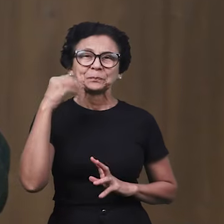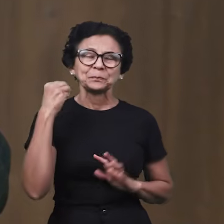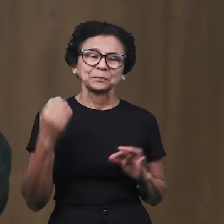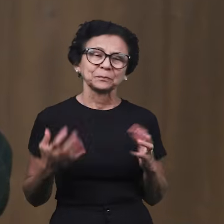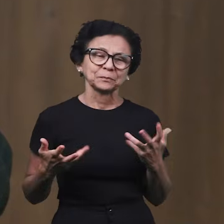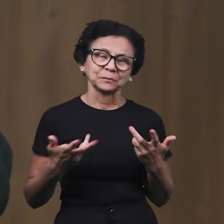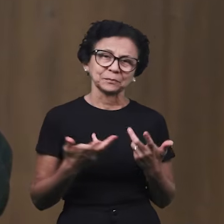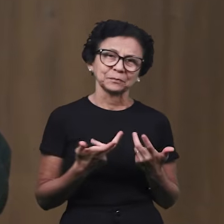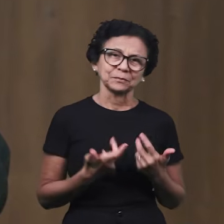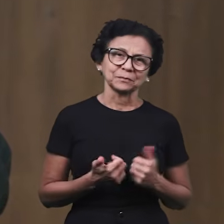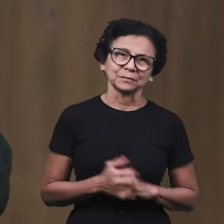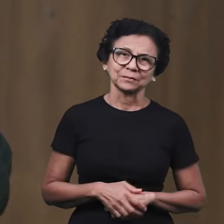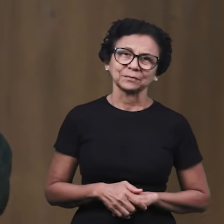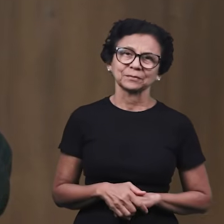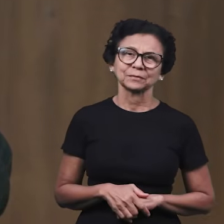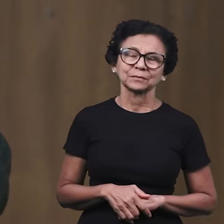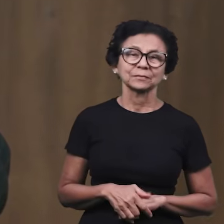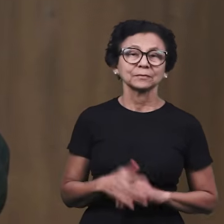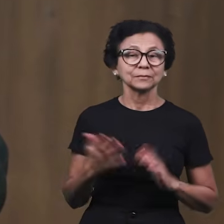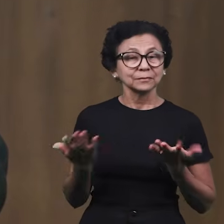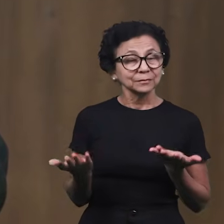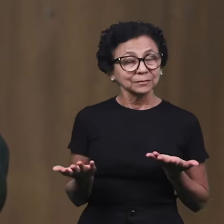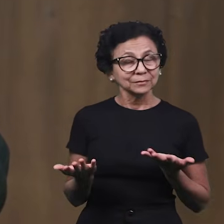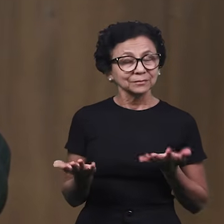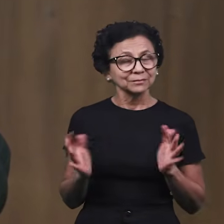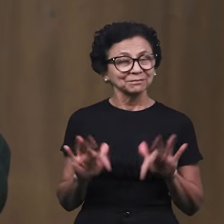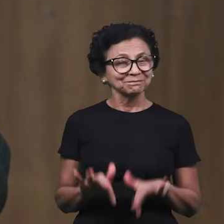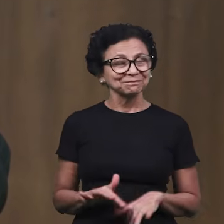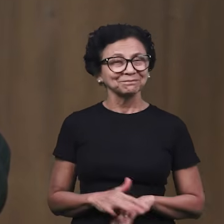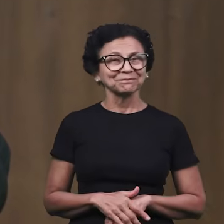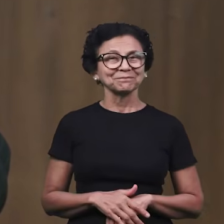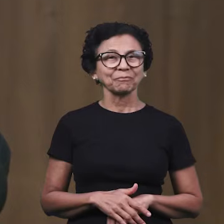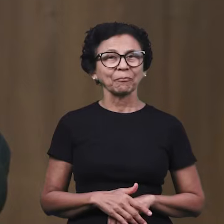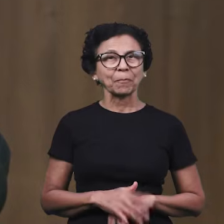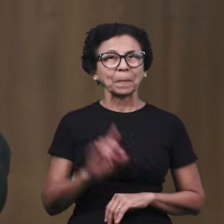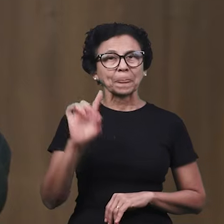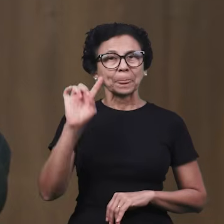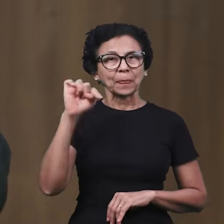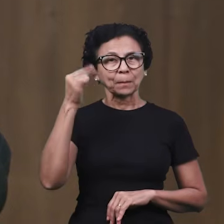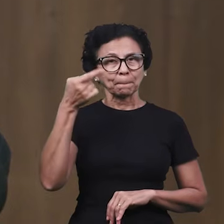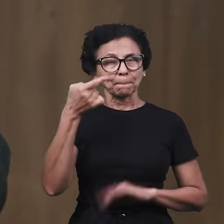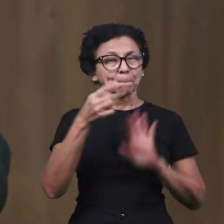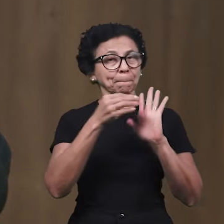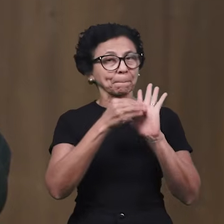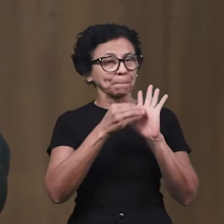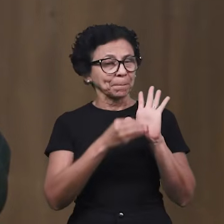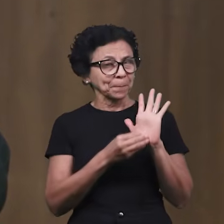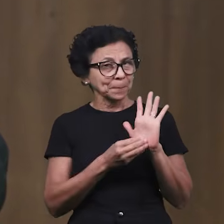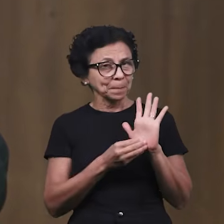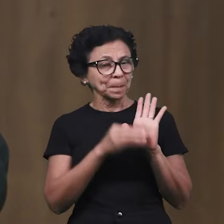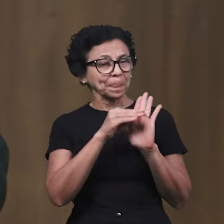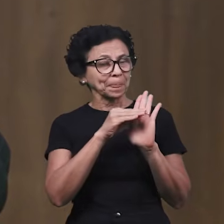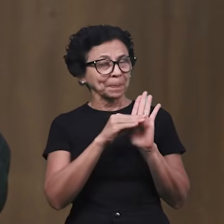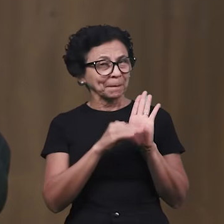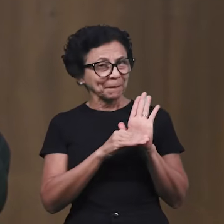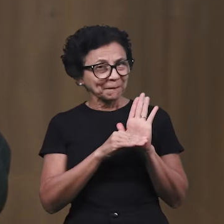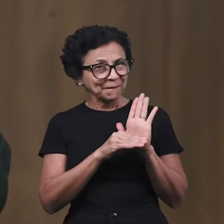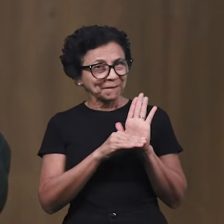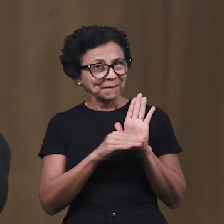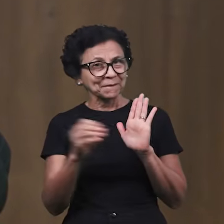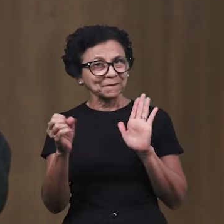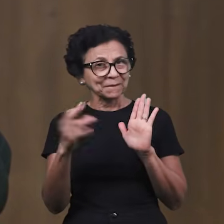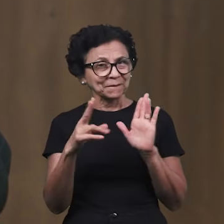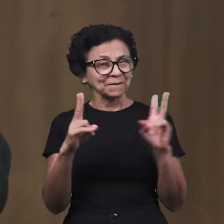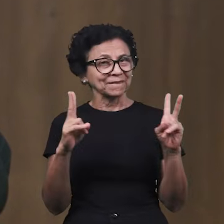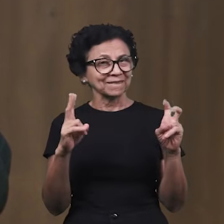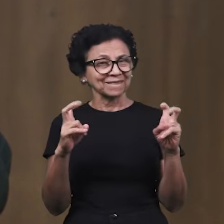experiências gloriosas que nós temos vivido. Ficamos por aqui. Aguarde os próximos episódios, os próximos programas. Vamos